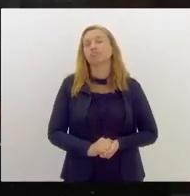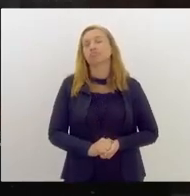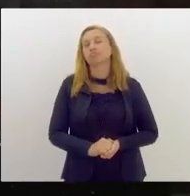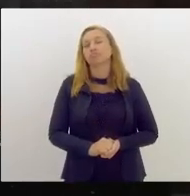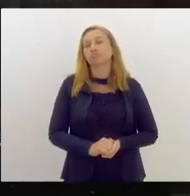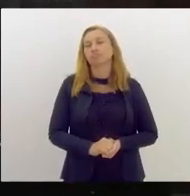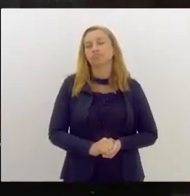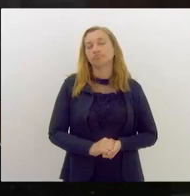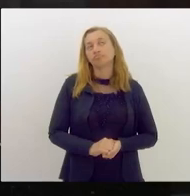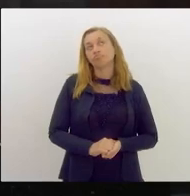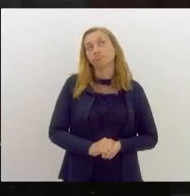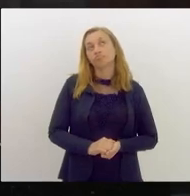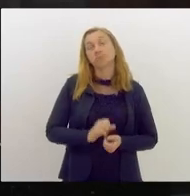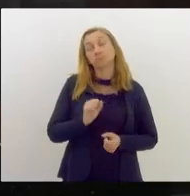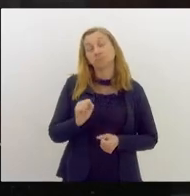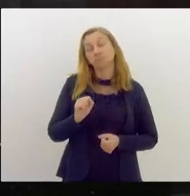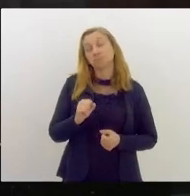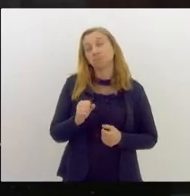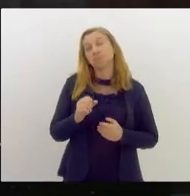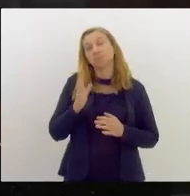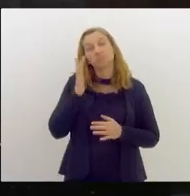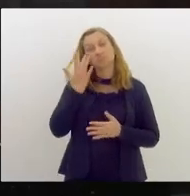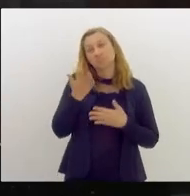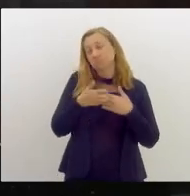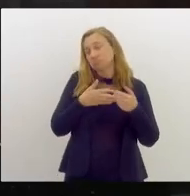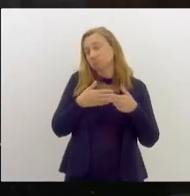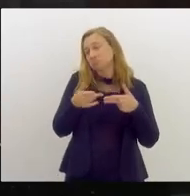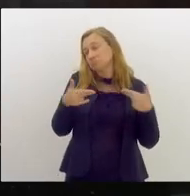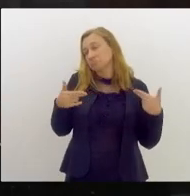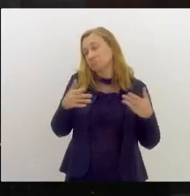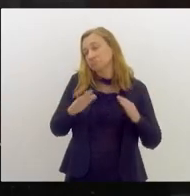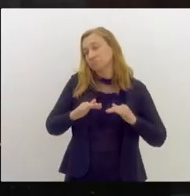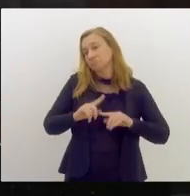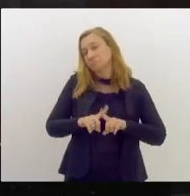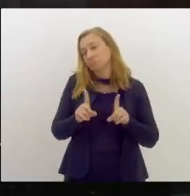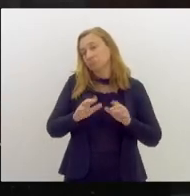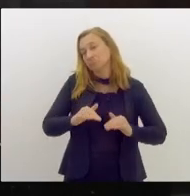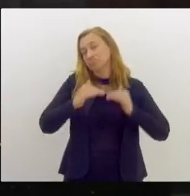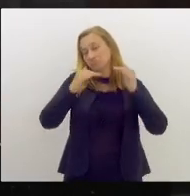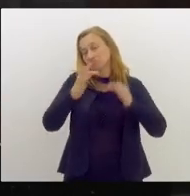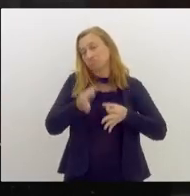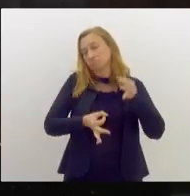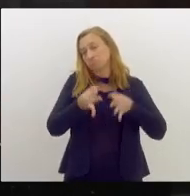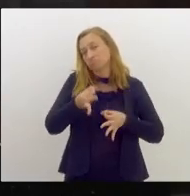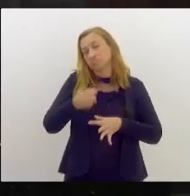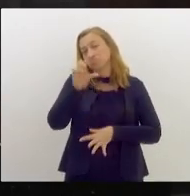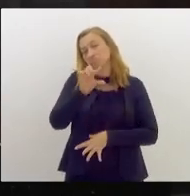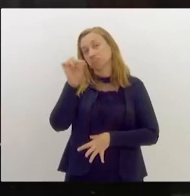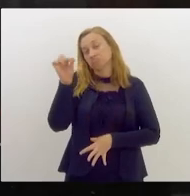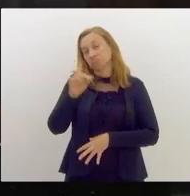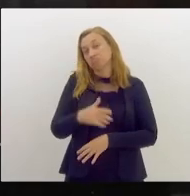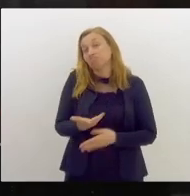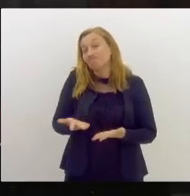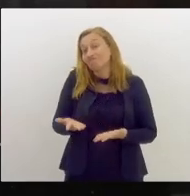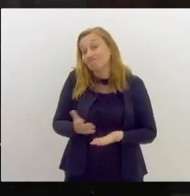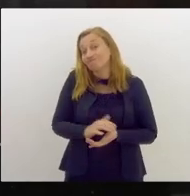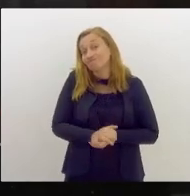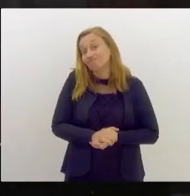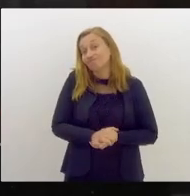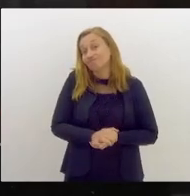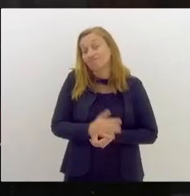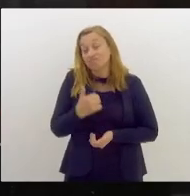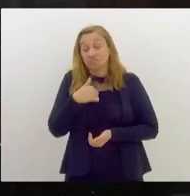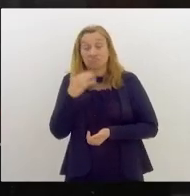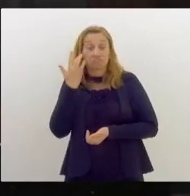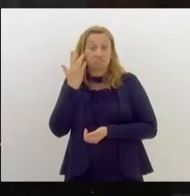eu posso achar o que quiser mas o Supremo decidiu o que eu acho não